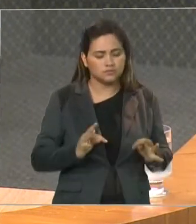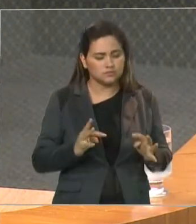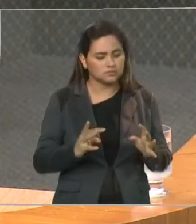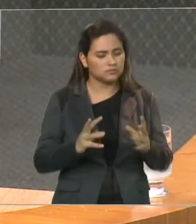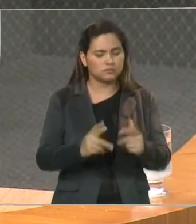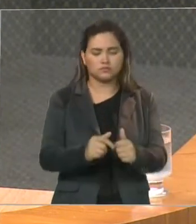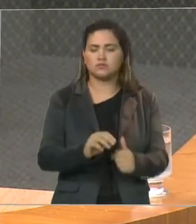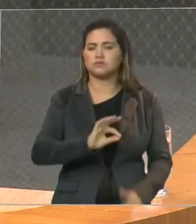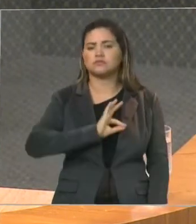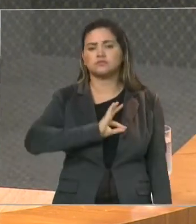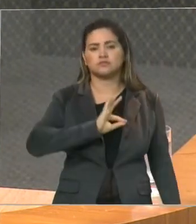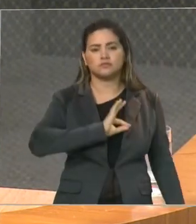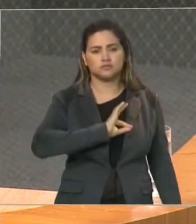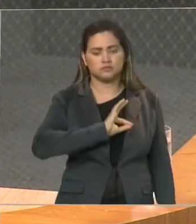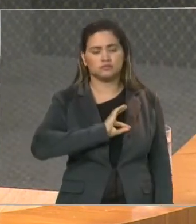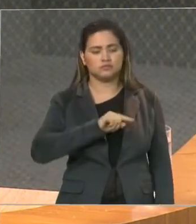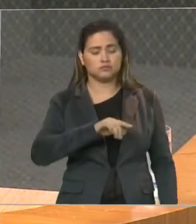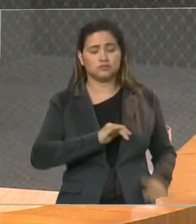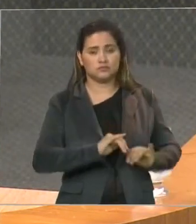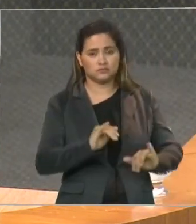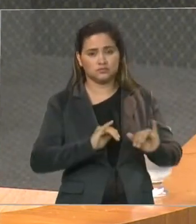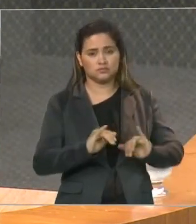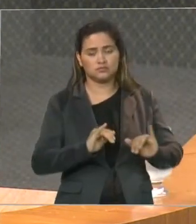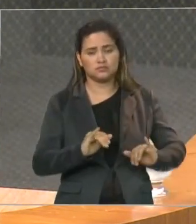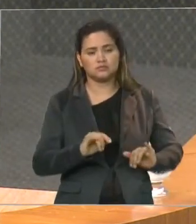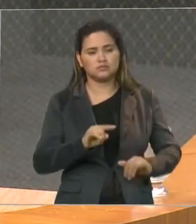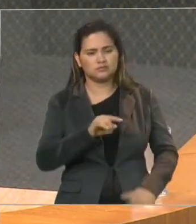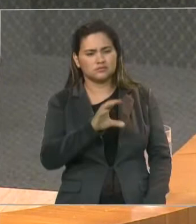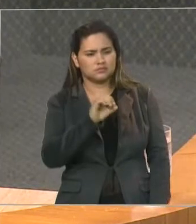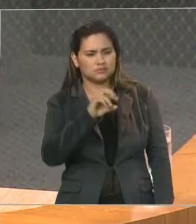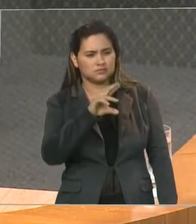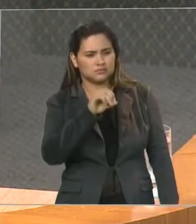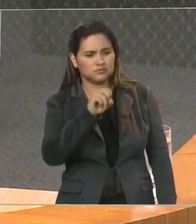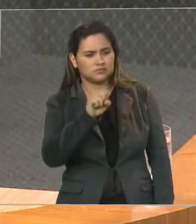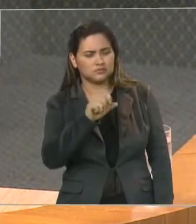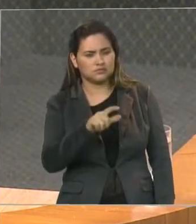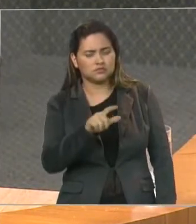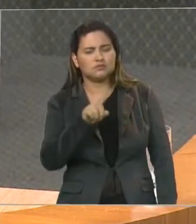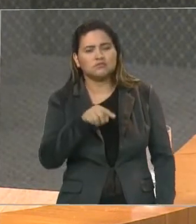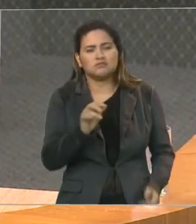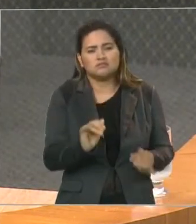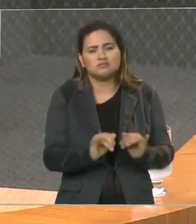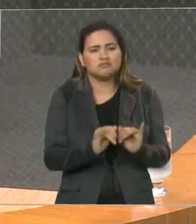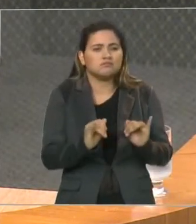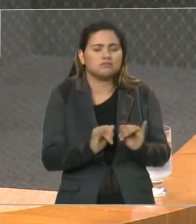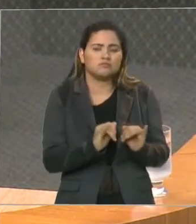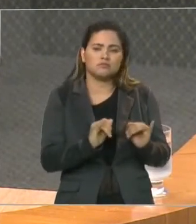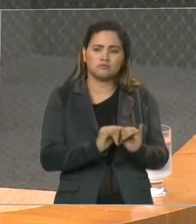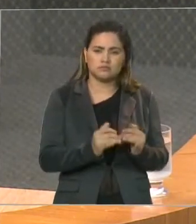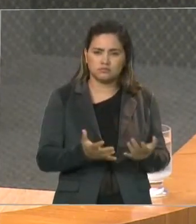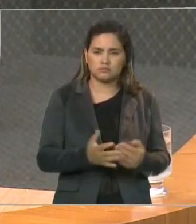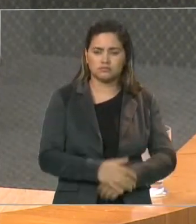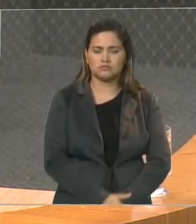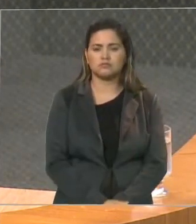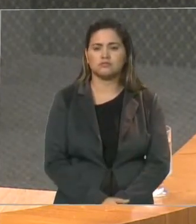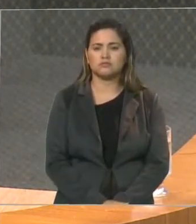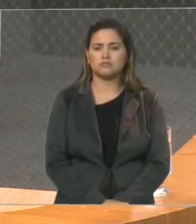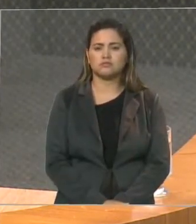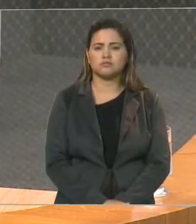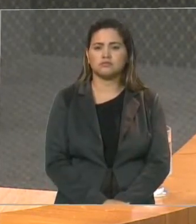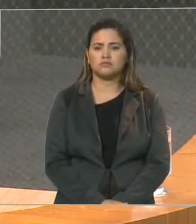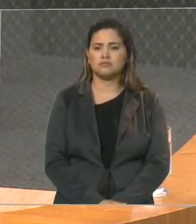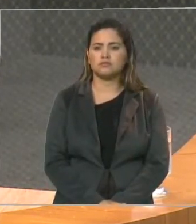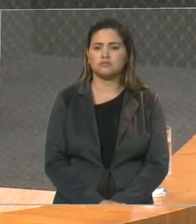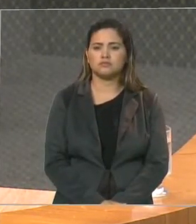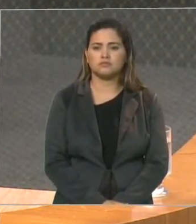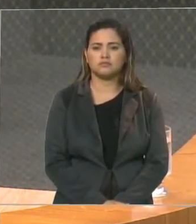com essa declaração que ele dá, chamando um tenente-coronel de um oficial de 5º escalão. E é por isso,